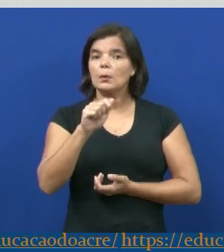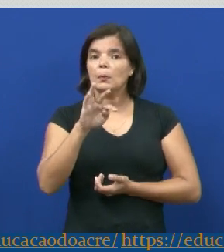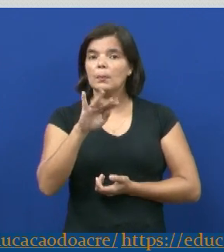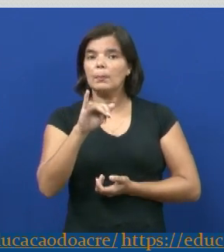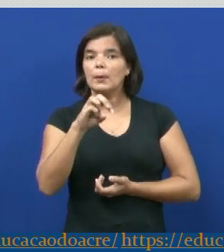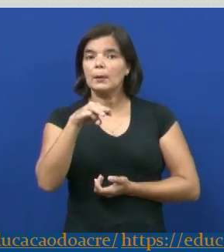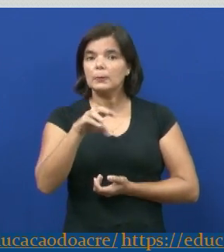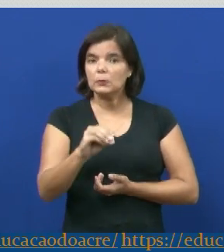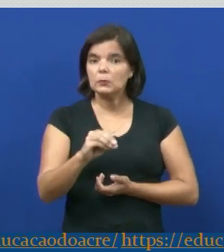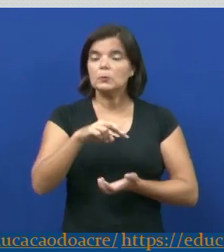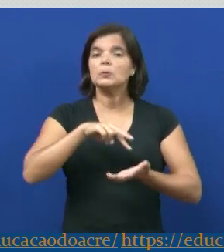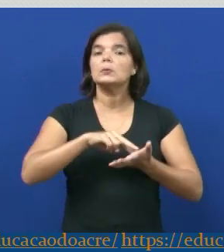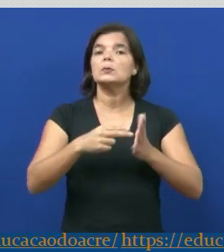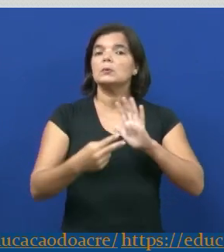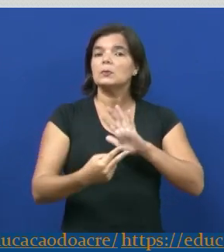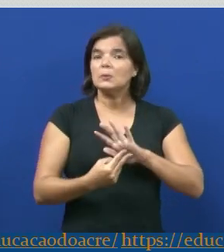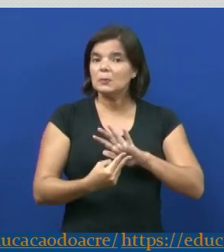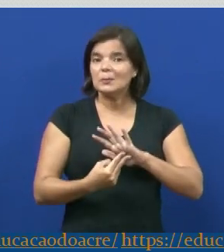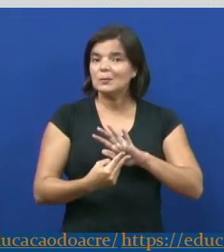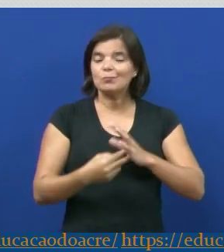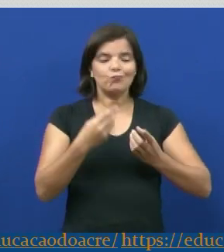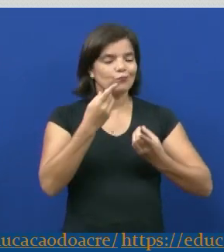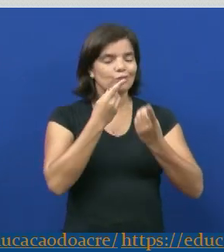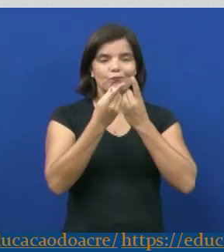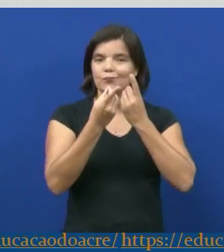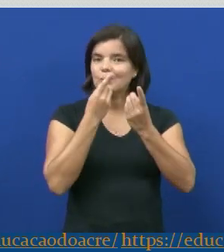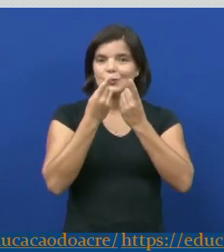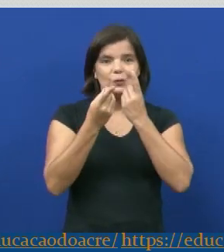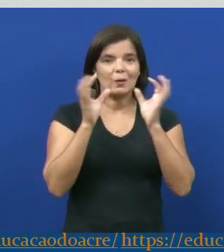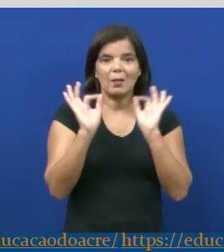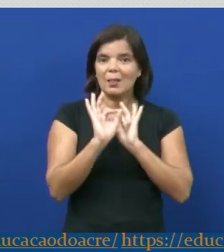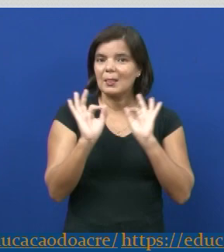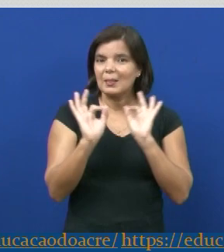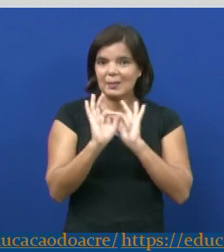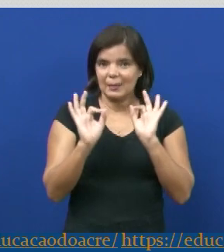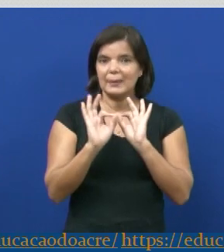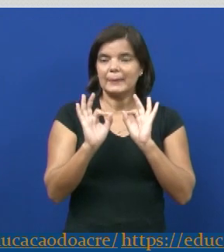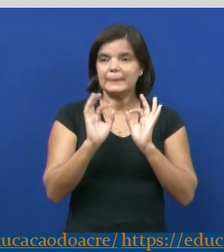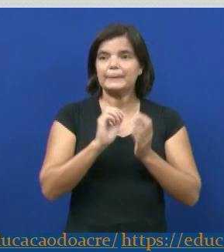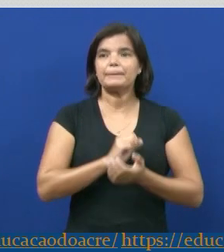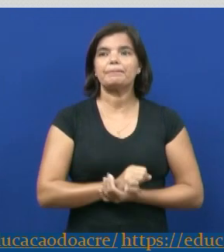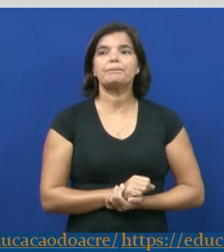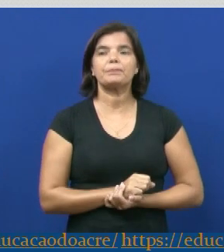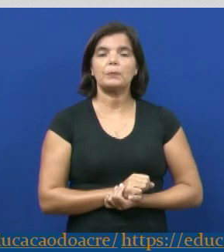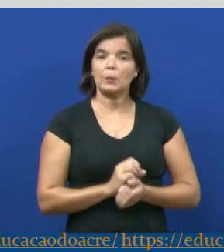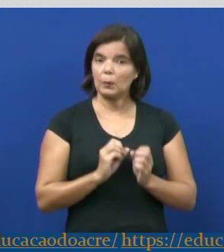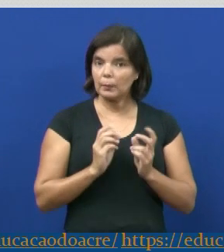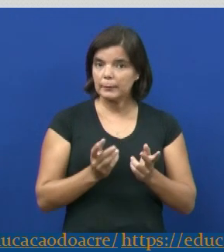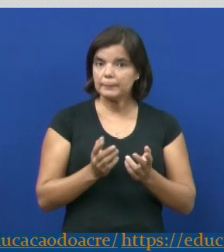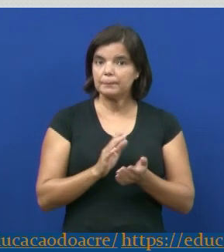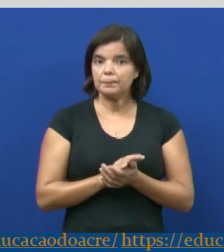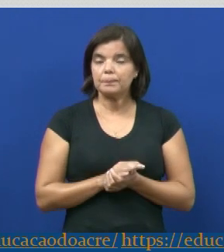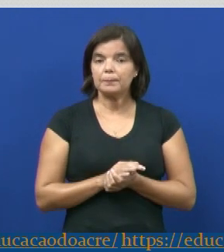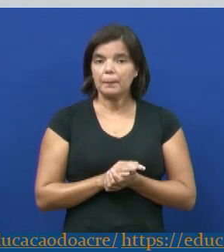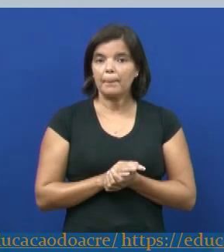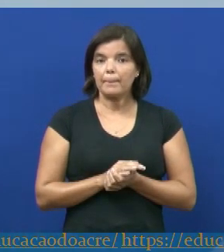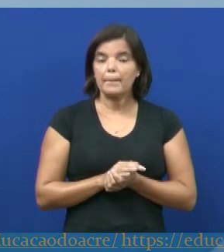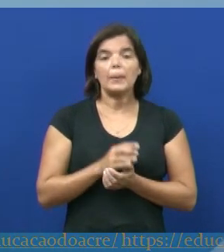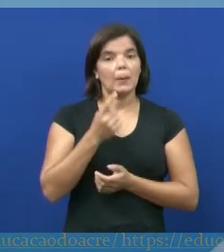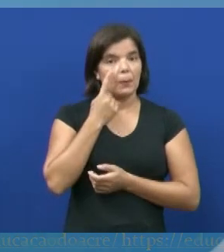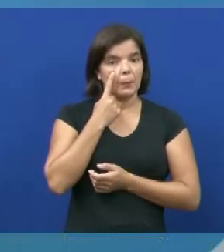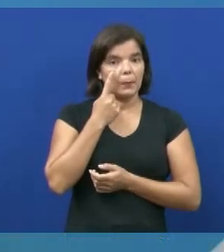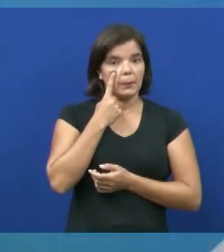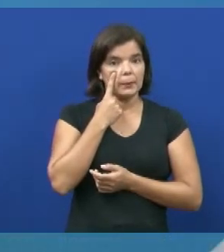Tá? Dogmatismo, não há diálogo com quem é dogmático. Ok? Volta para mim aqui,